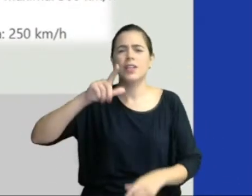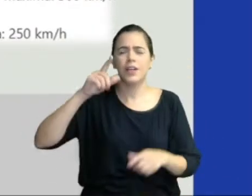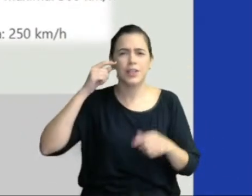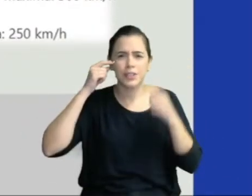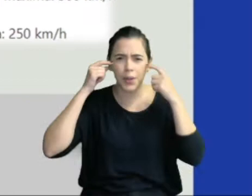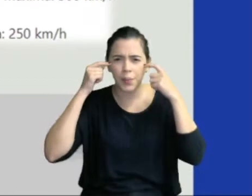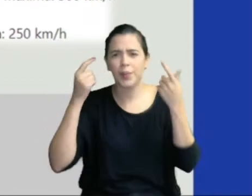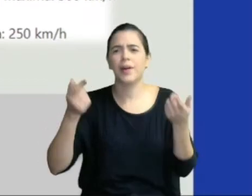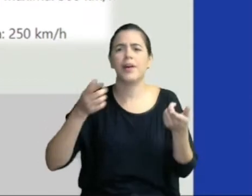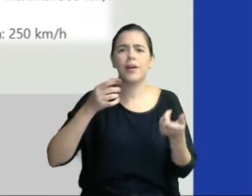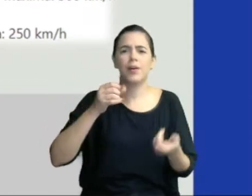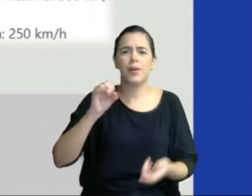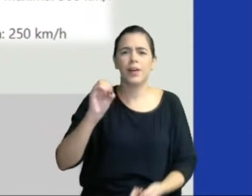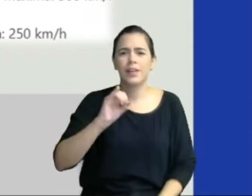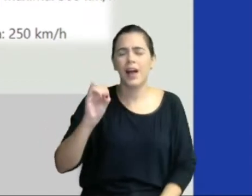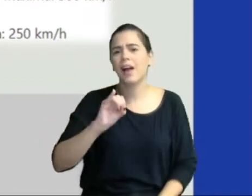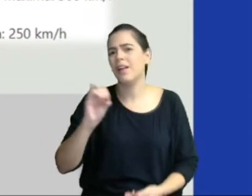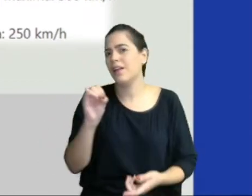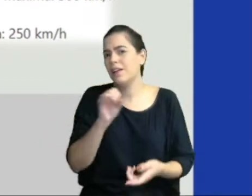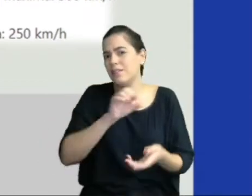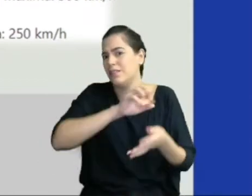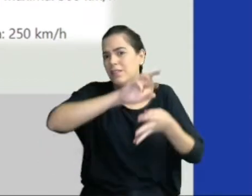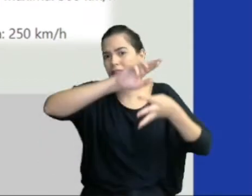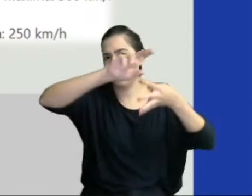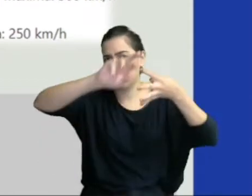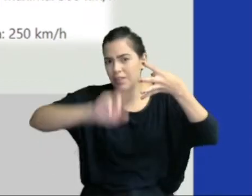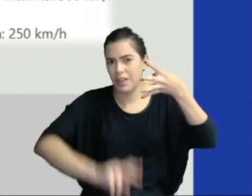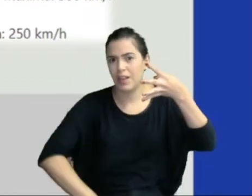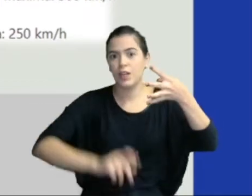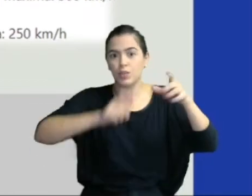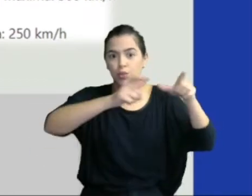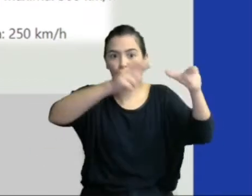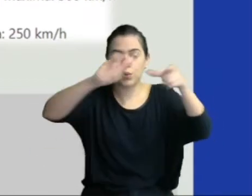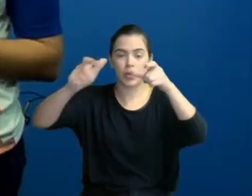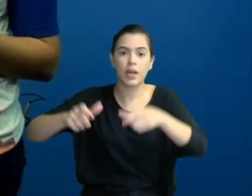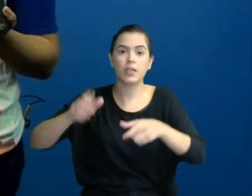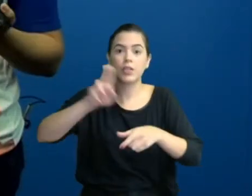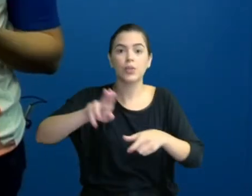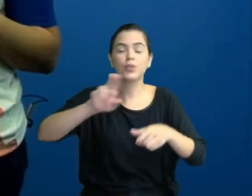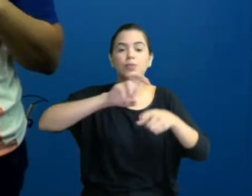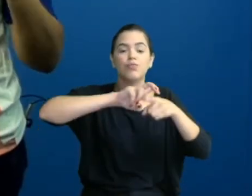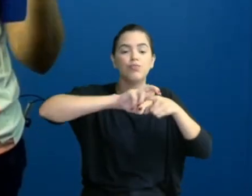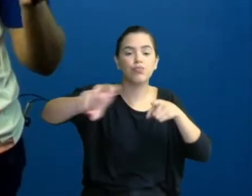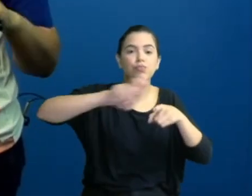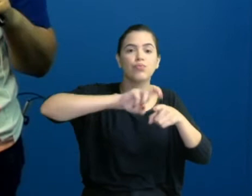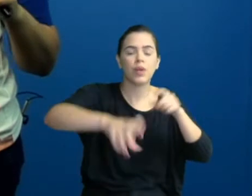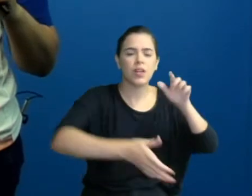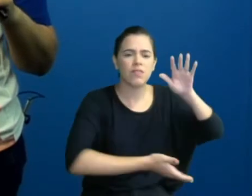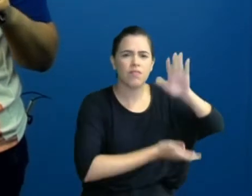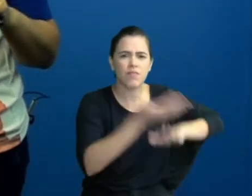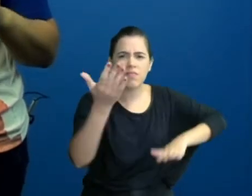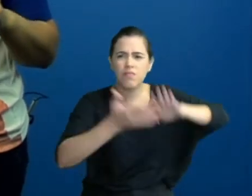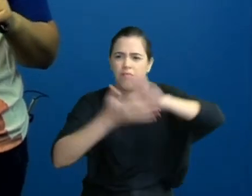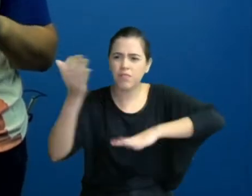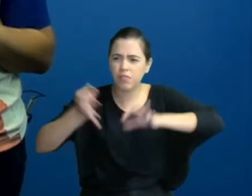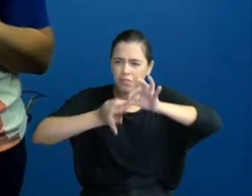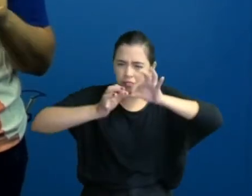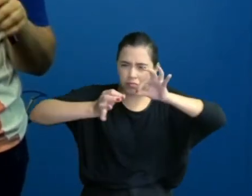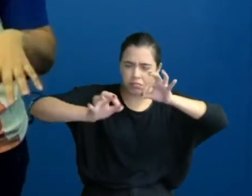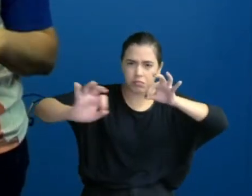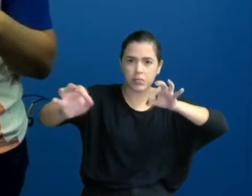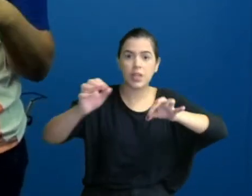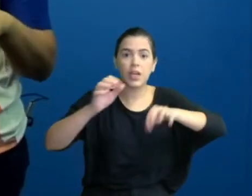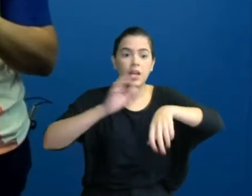enfim, vários locais que utilizam esse trem-bala, que faz viagens muito longas em